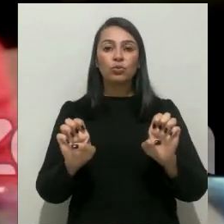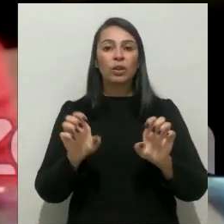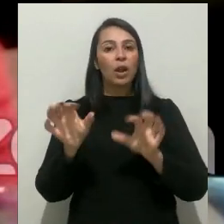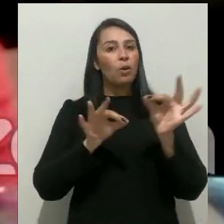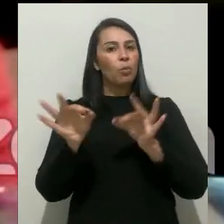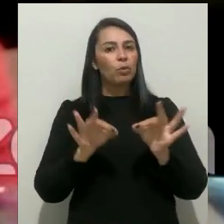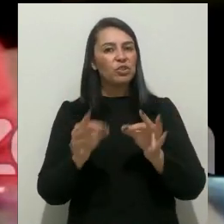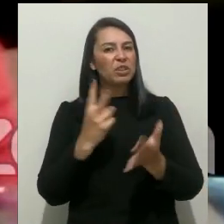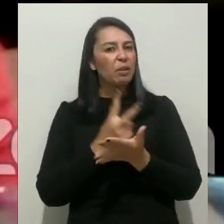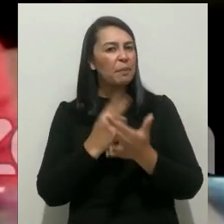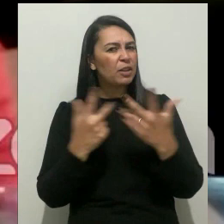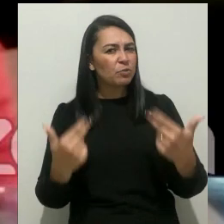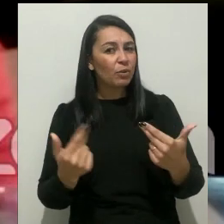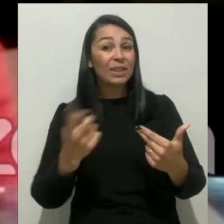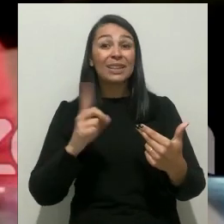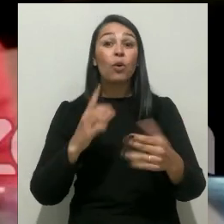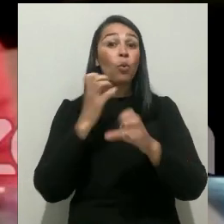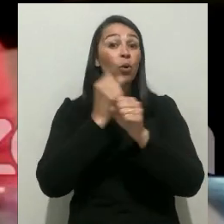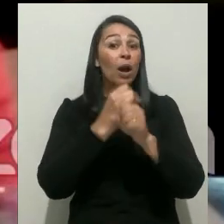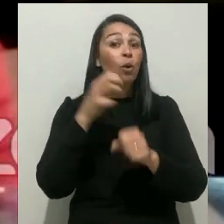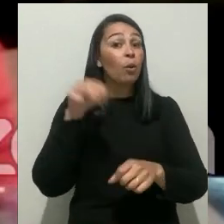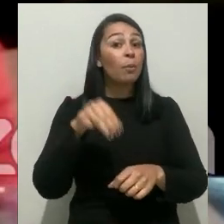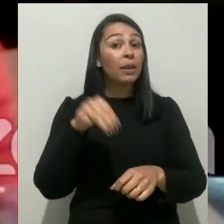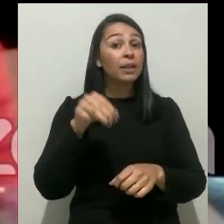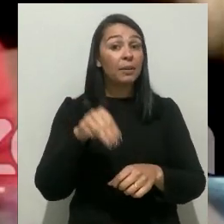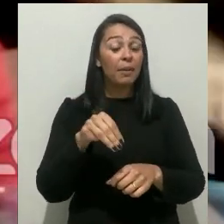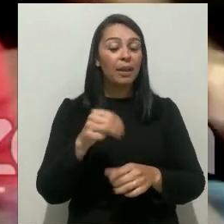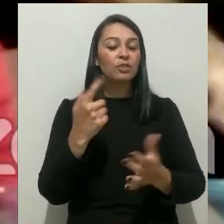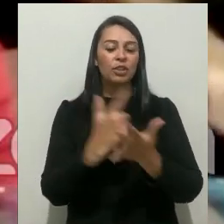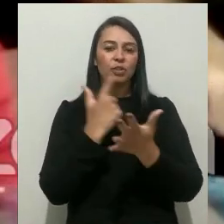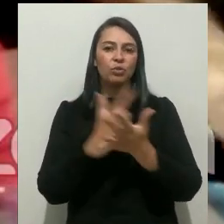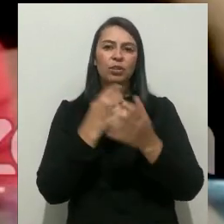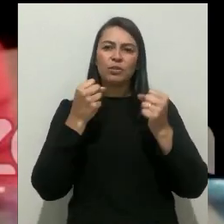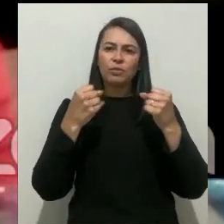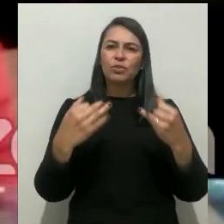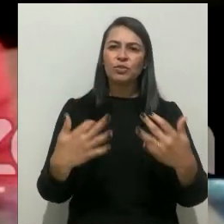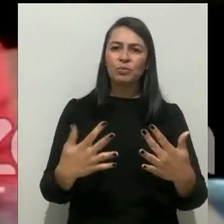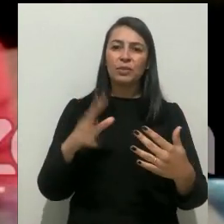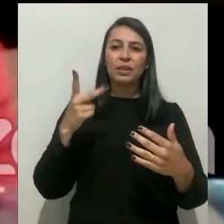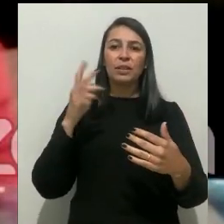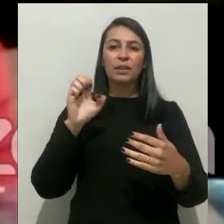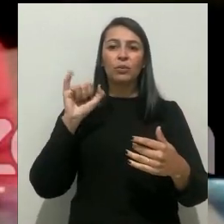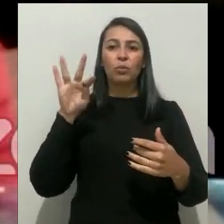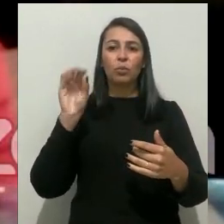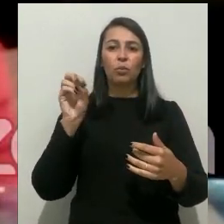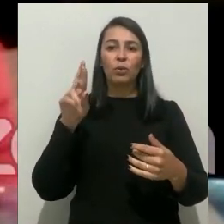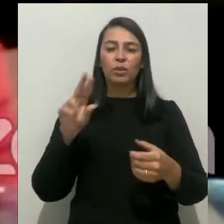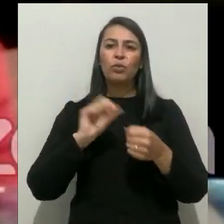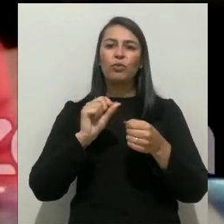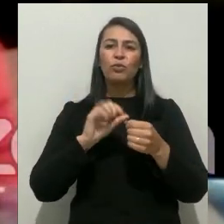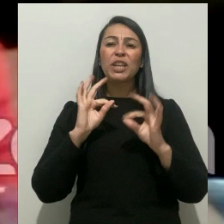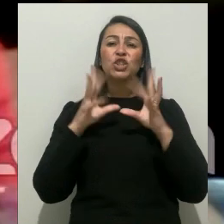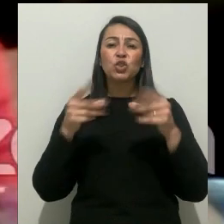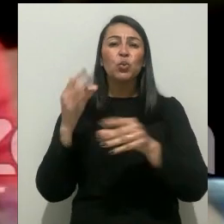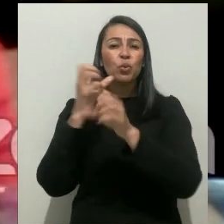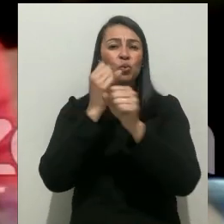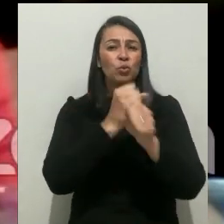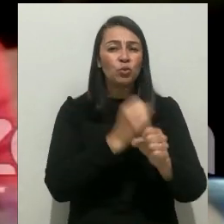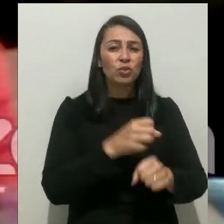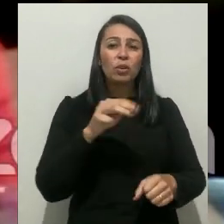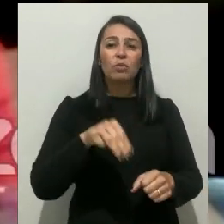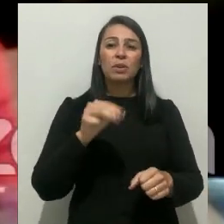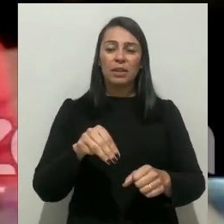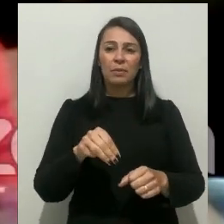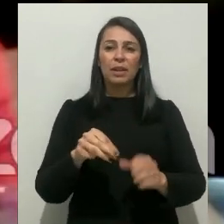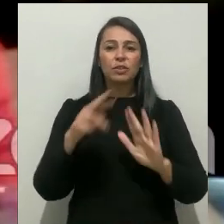que o projeto. O cálculo é matemático, né? E no livro traz ali, o Heitor já tinha feito isso antes, todos os cálculos matemáticos,